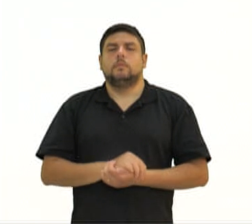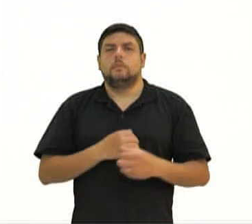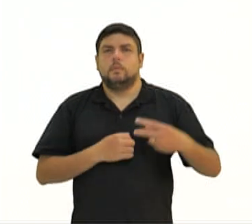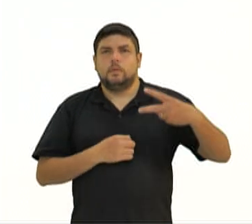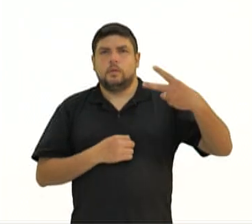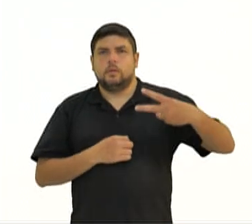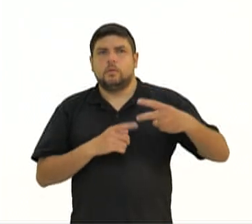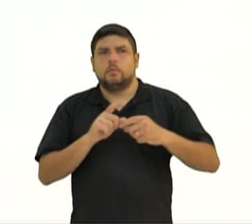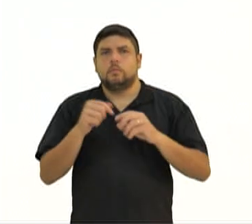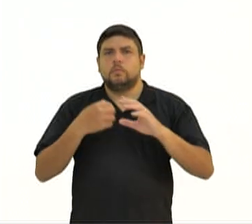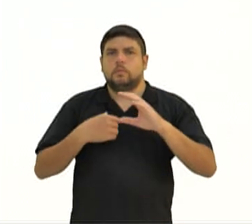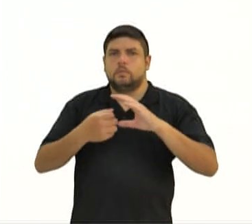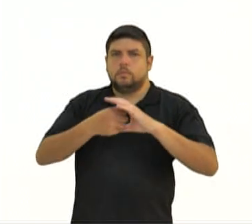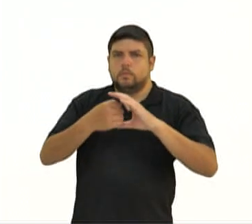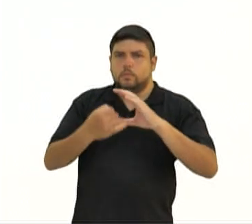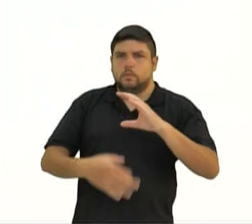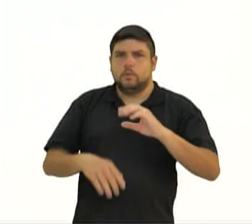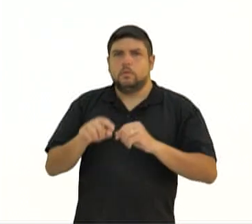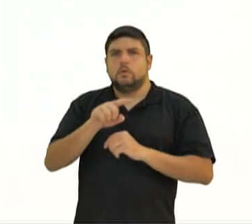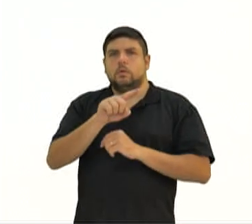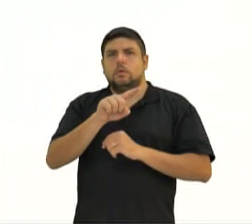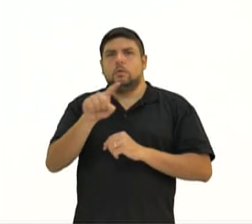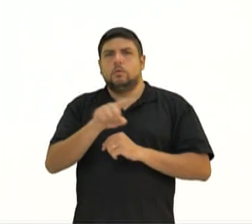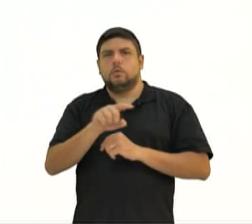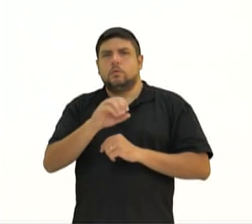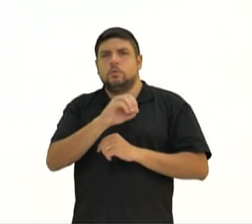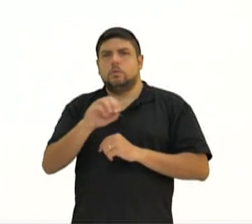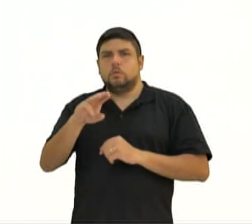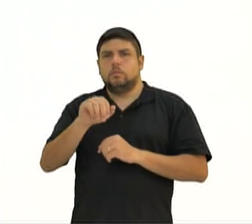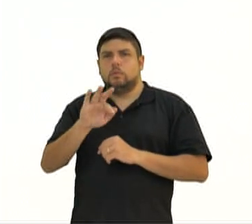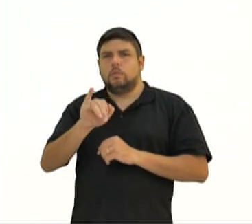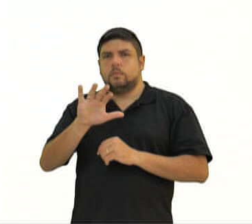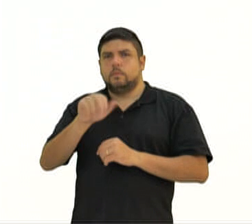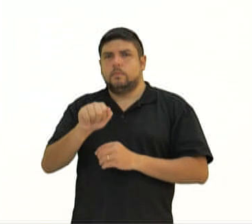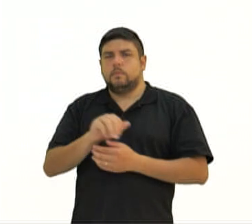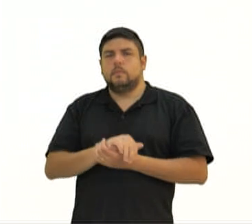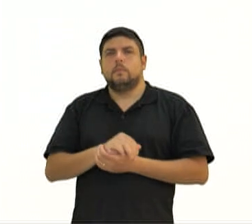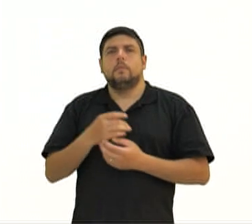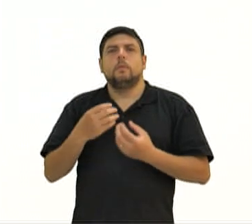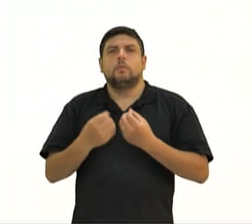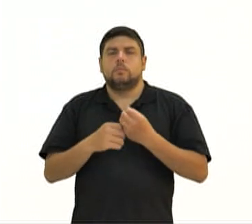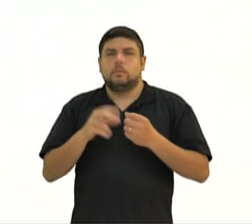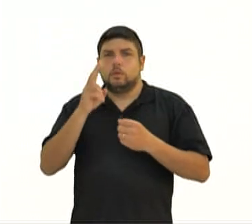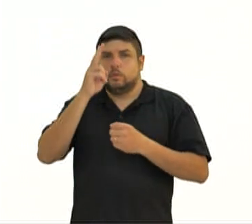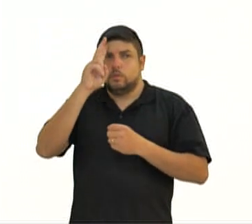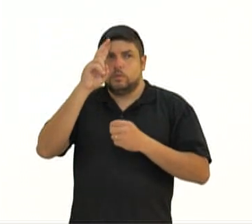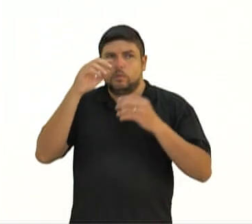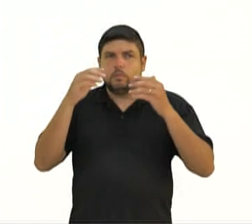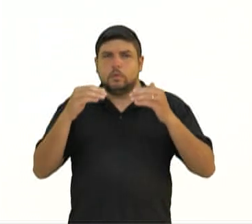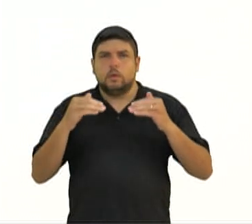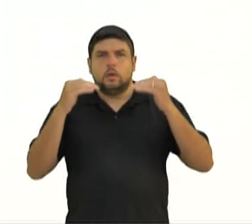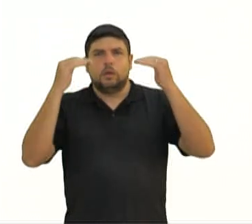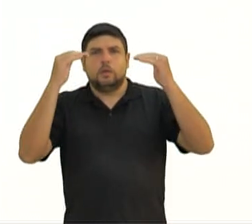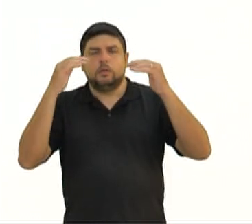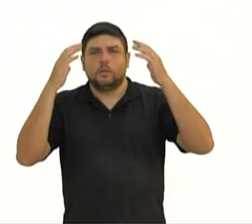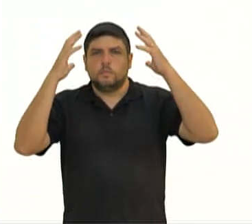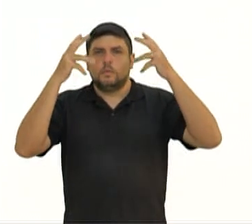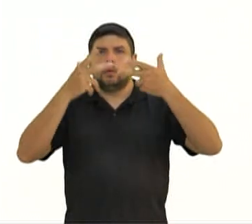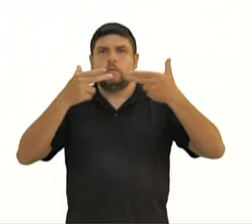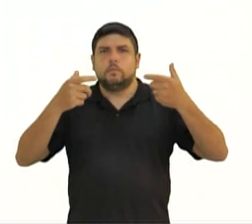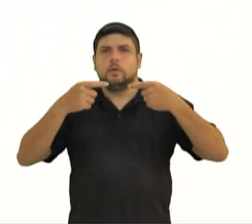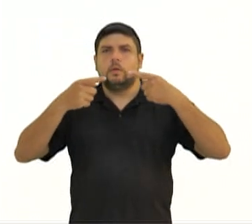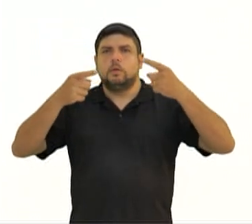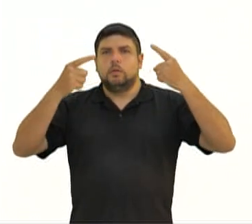a característica zoomórficas. Lembram que a parte de cima são animais e a parte de